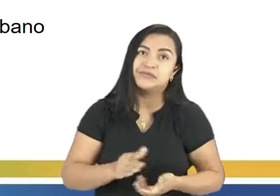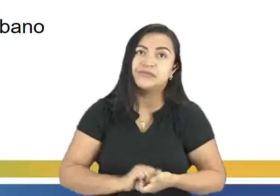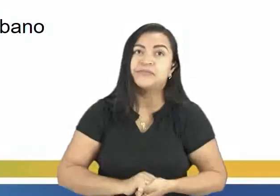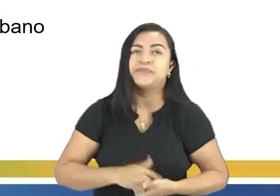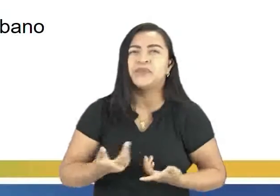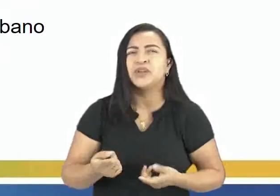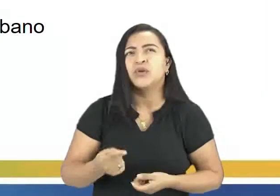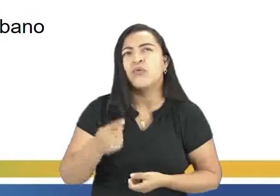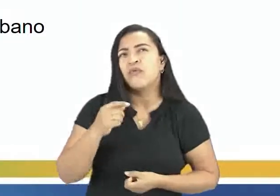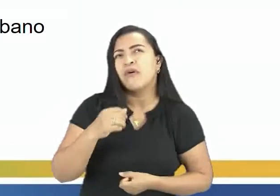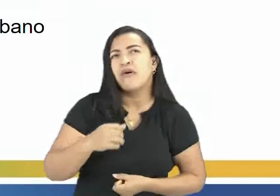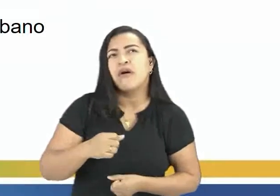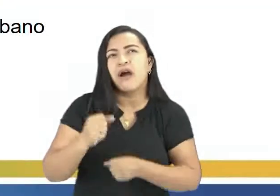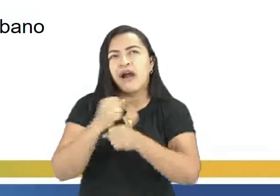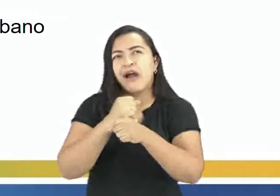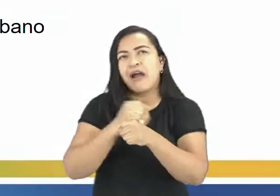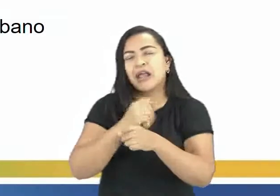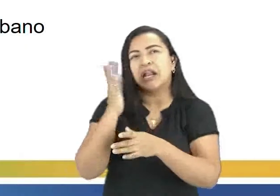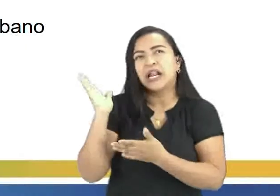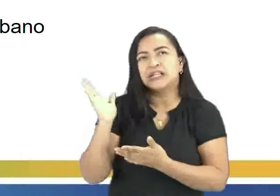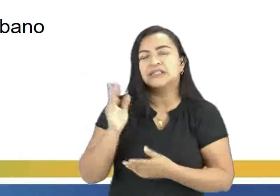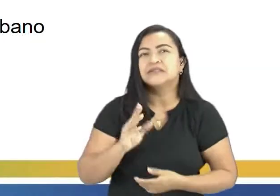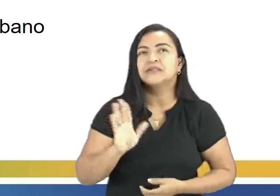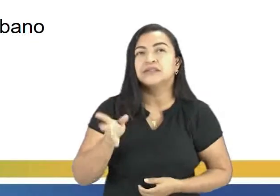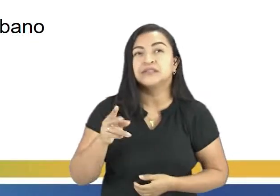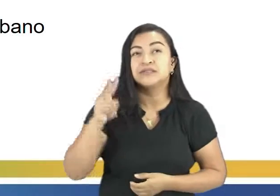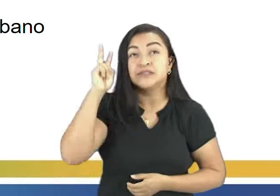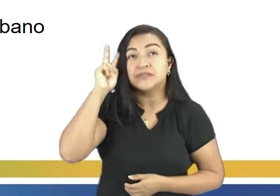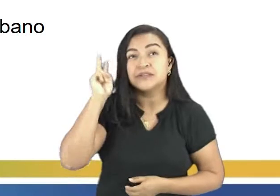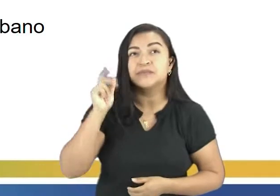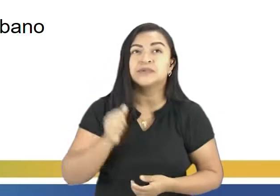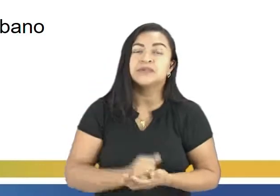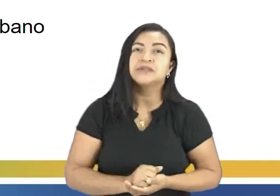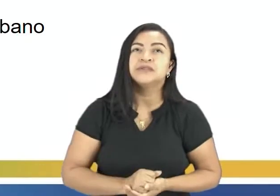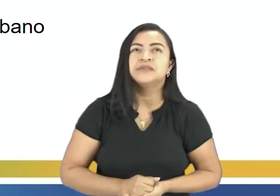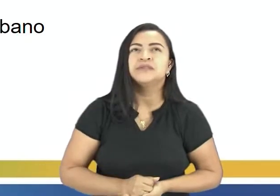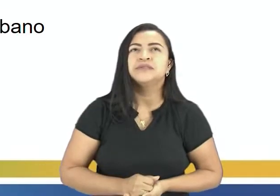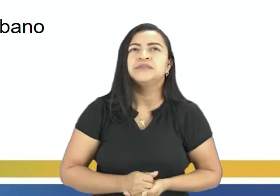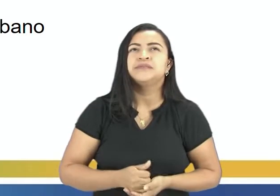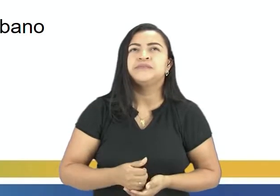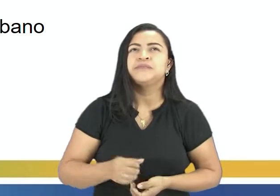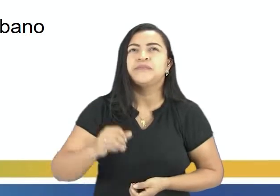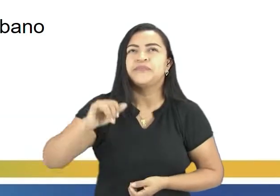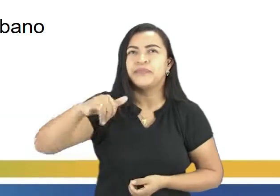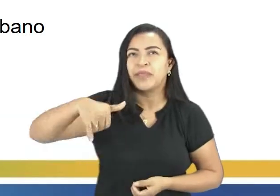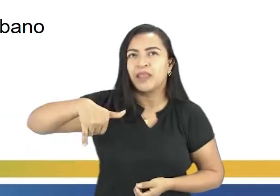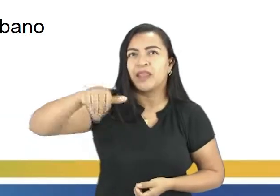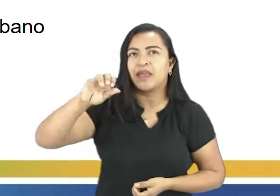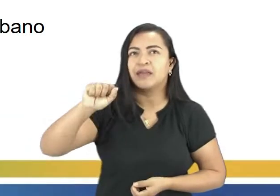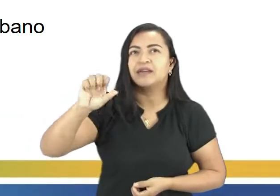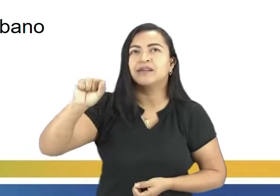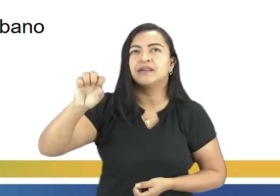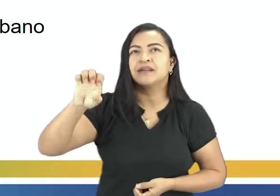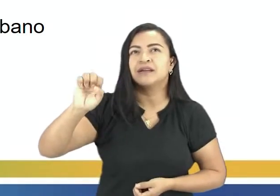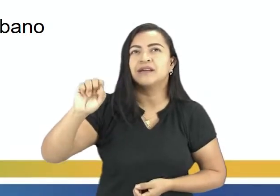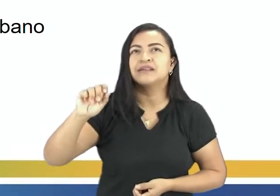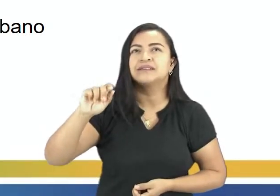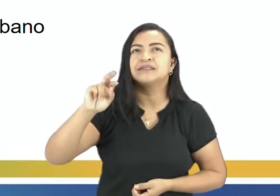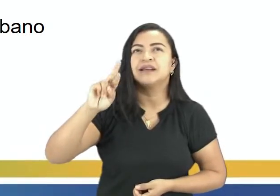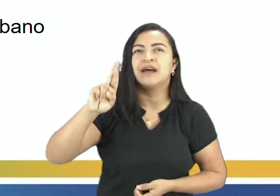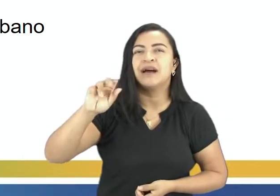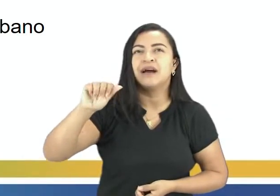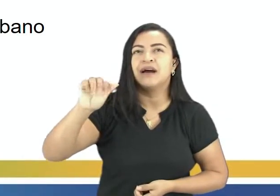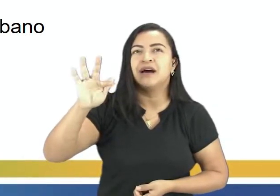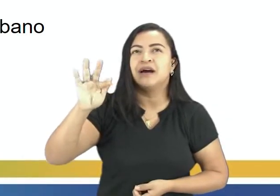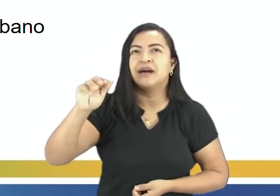uma certa lembrança, tá bom? Em 59, né, o líder palestino, o Yasser Arafat, esse camarada aí,